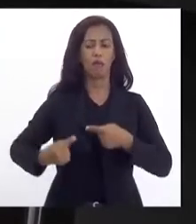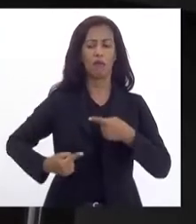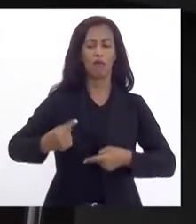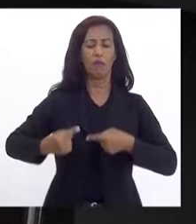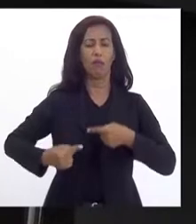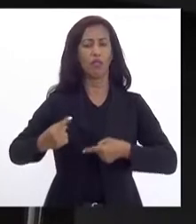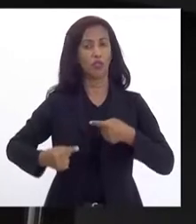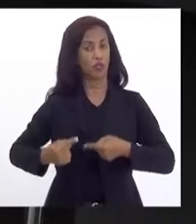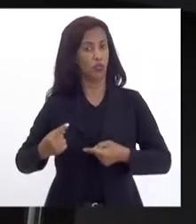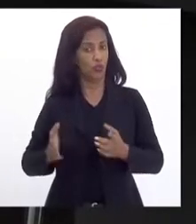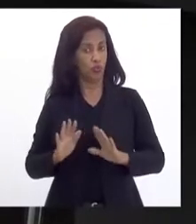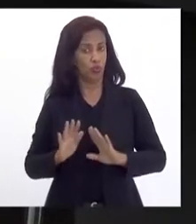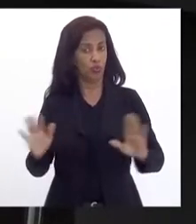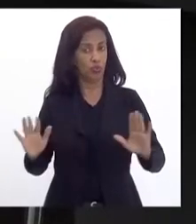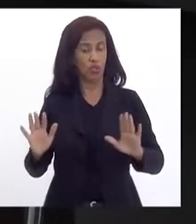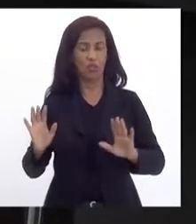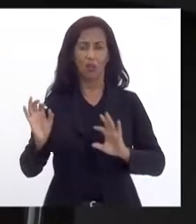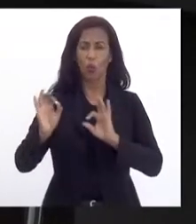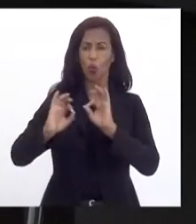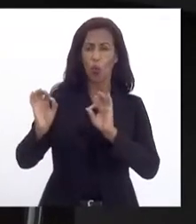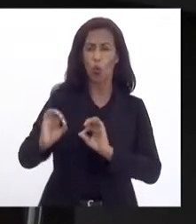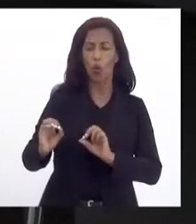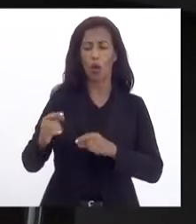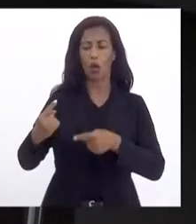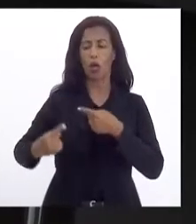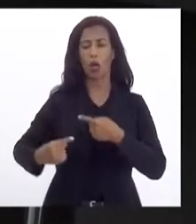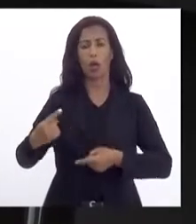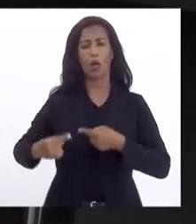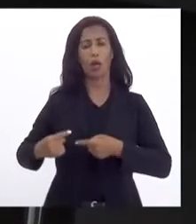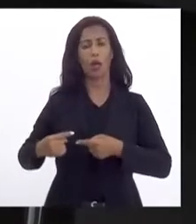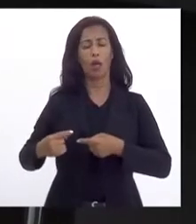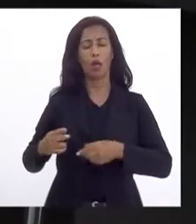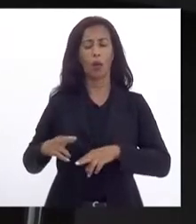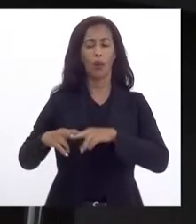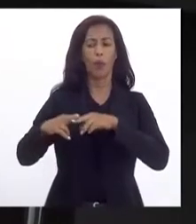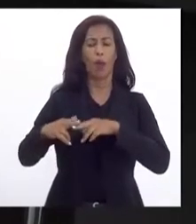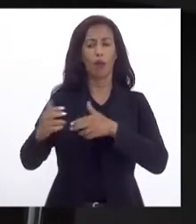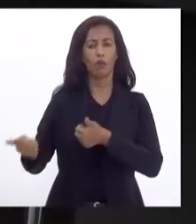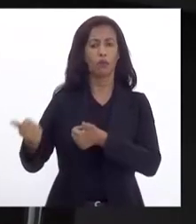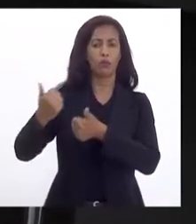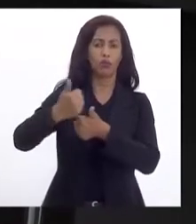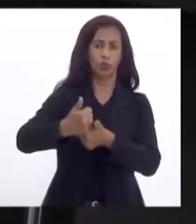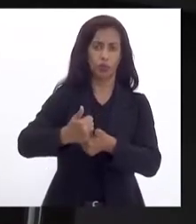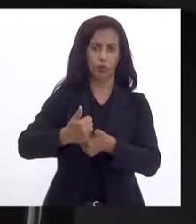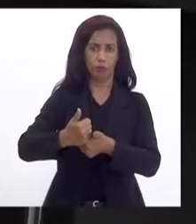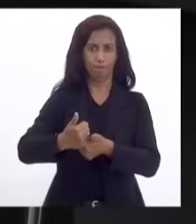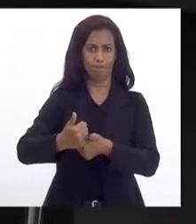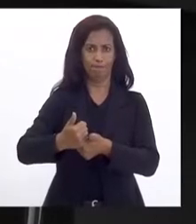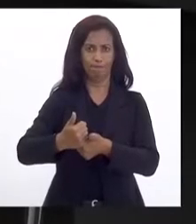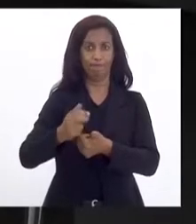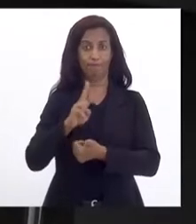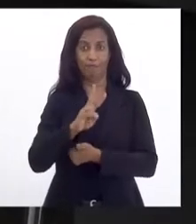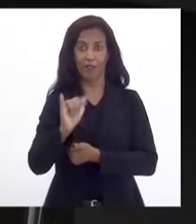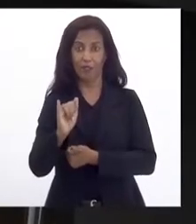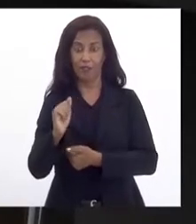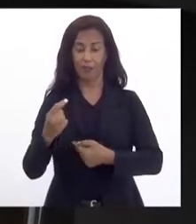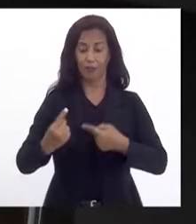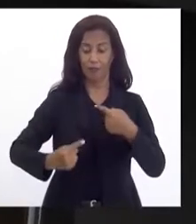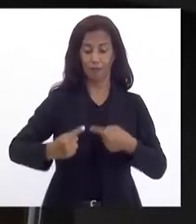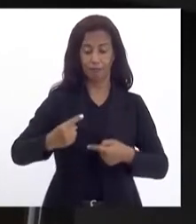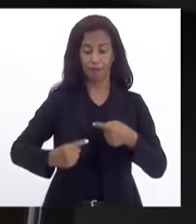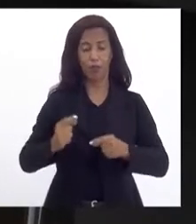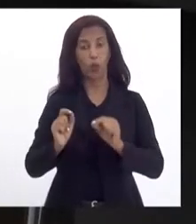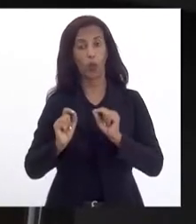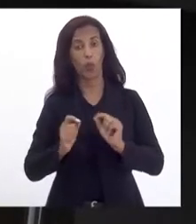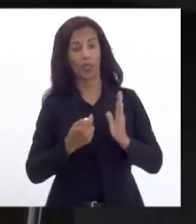reta intenção, ninguém vai discutir um possível substitutivo. Vai se discutir o que